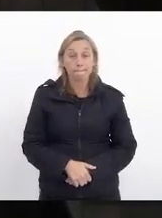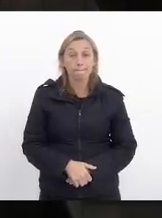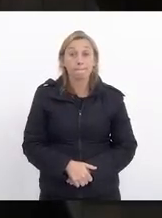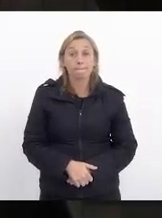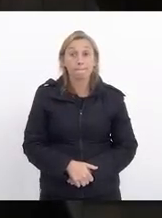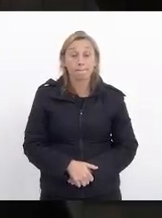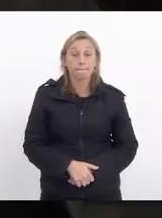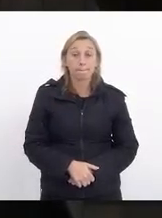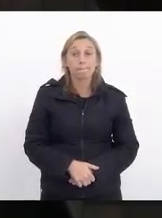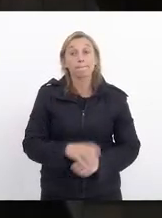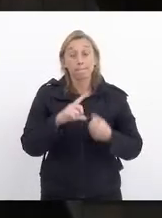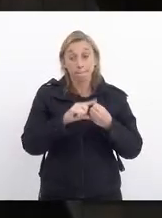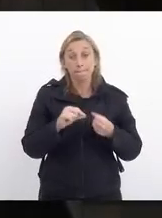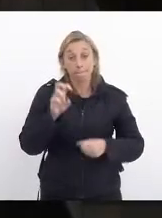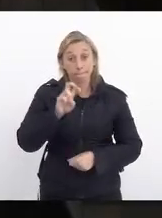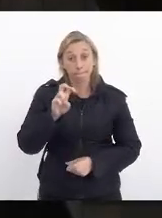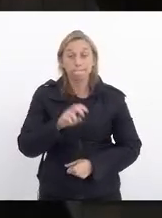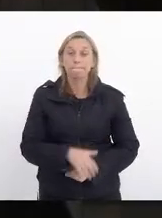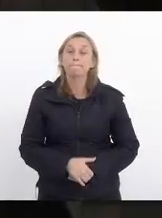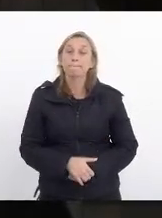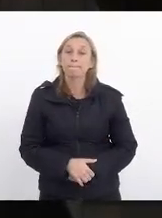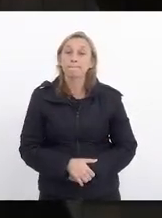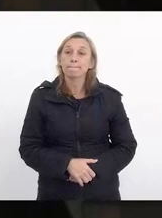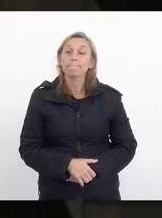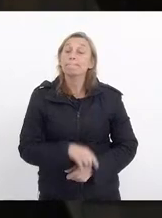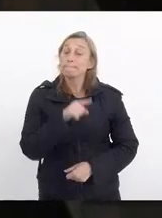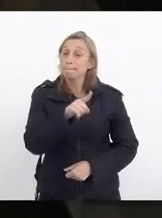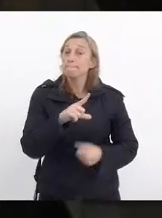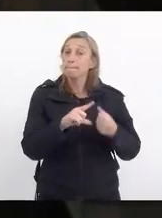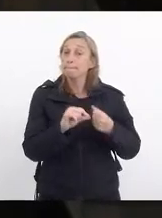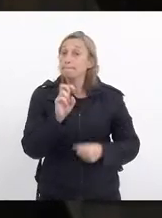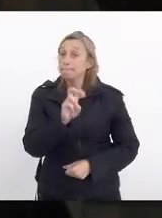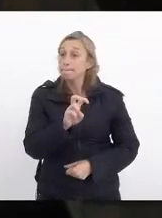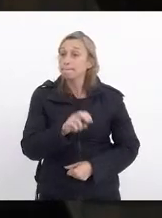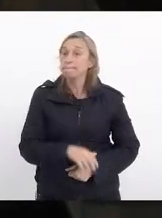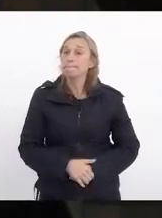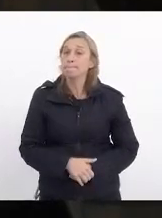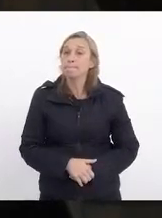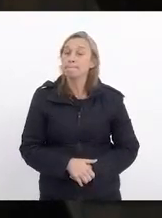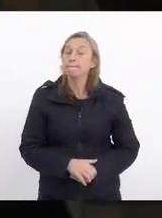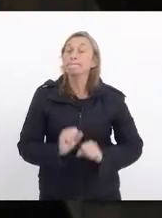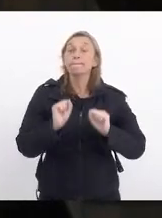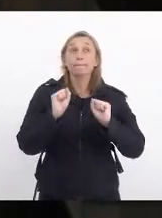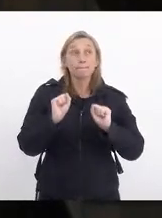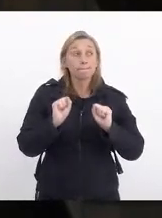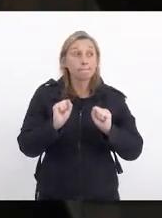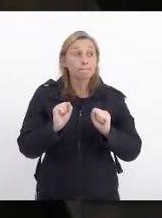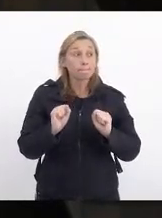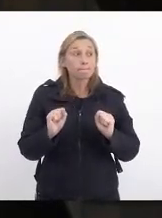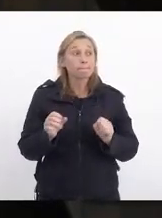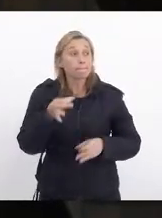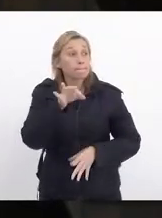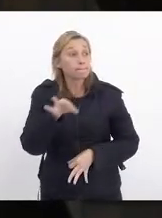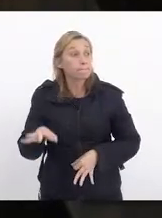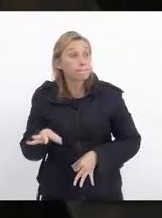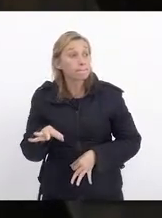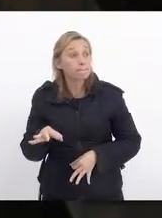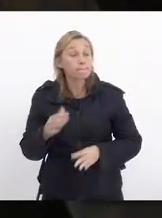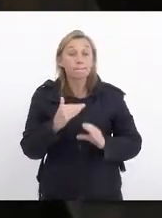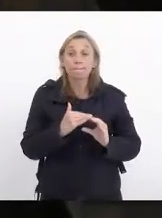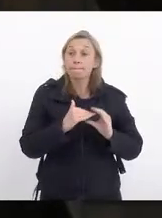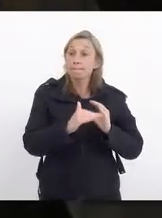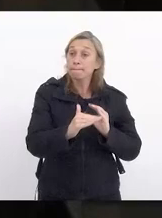tá lá explicitado no artigo 5º e Nesse artigo 5º ponderamos que percentual será